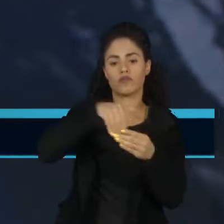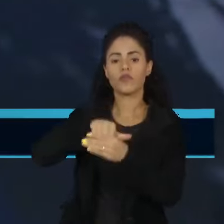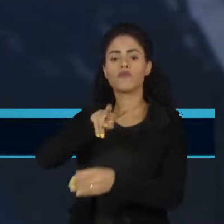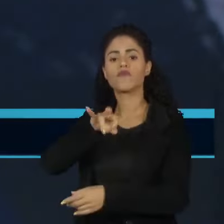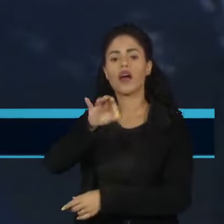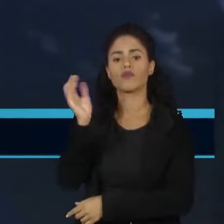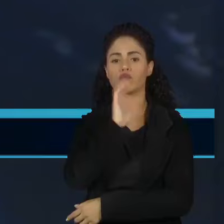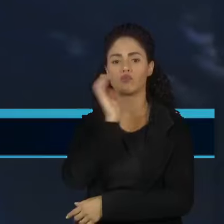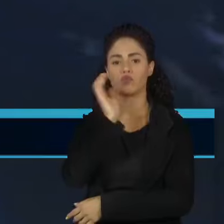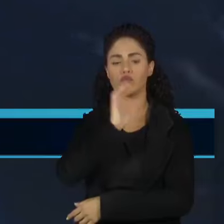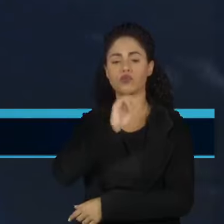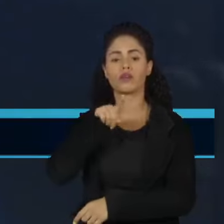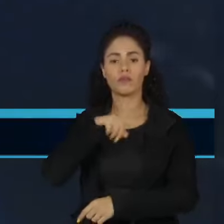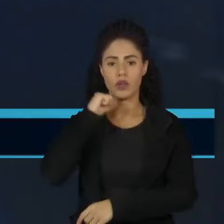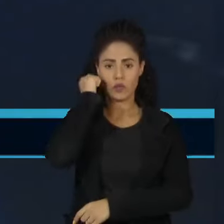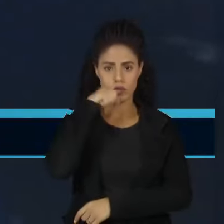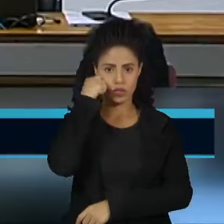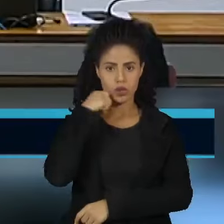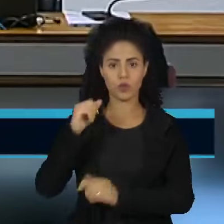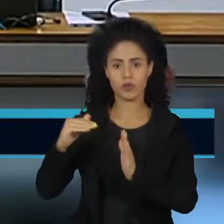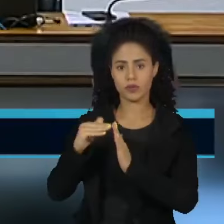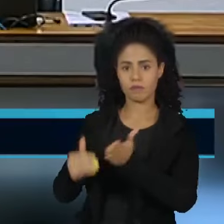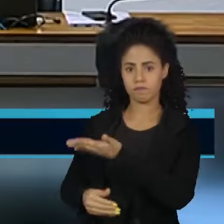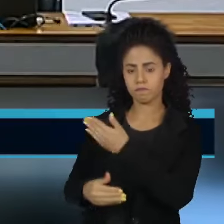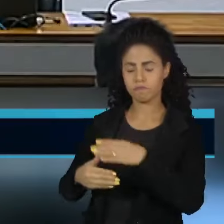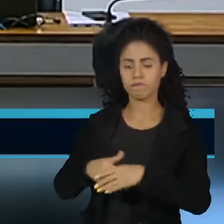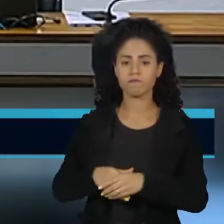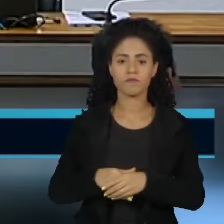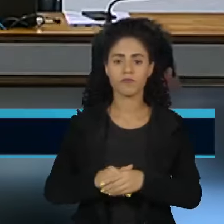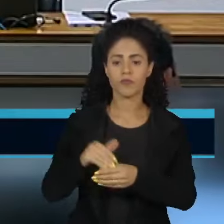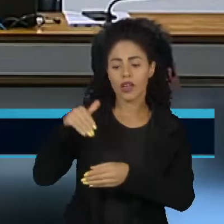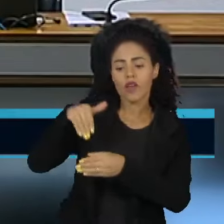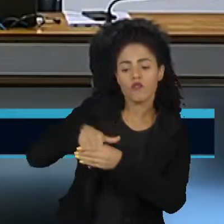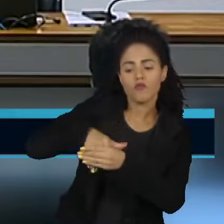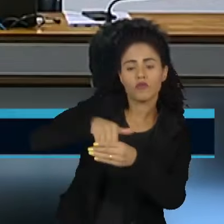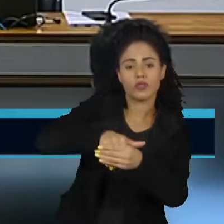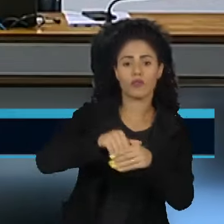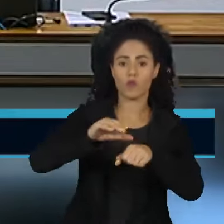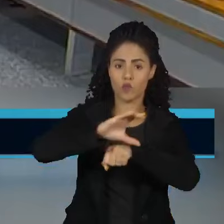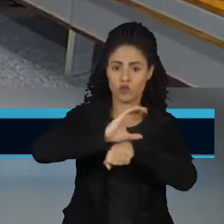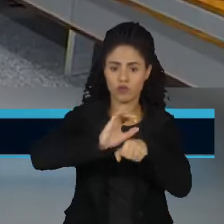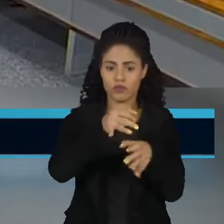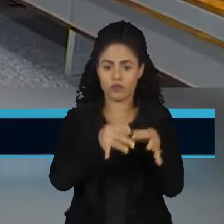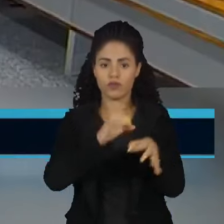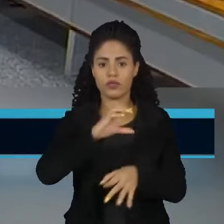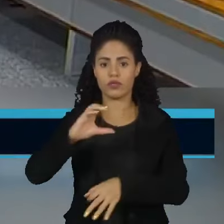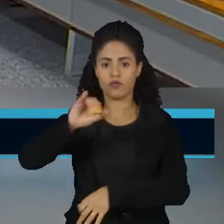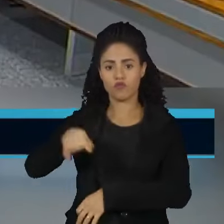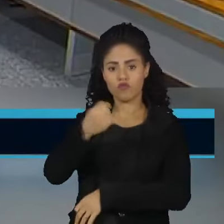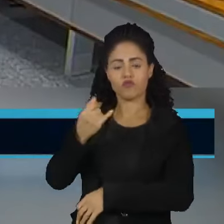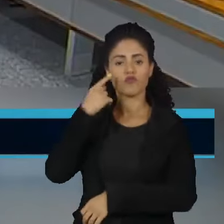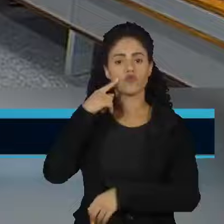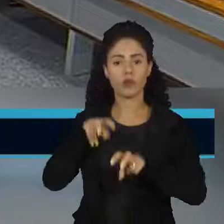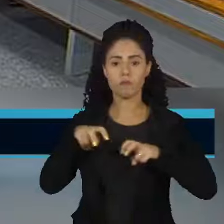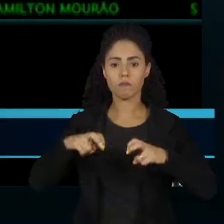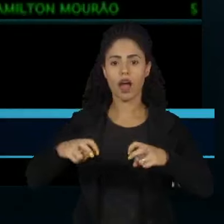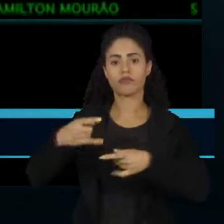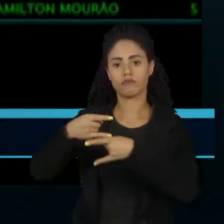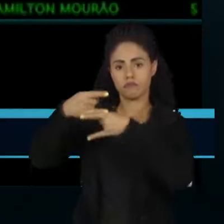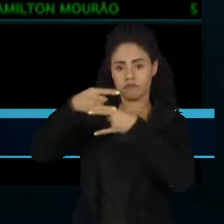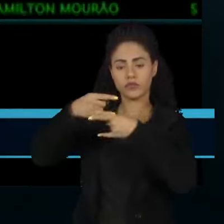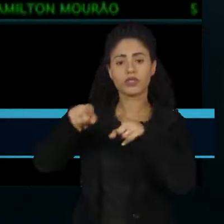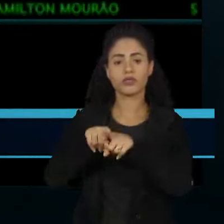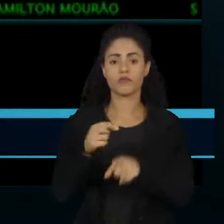regime de urgência pelos senadores no plenário. A votação na Comissão de Constituição e Justiça aconteceu em sessão semipresencial.